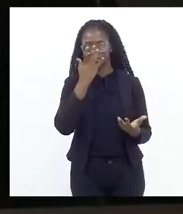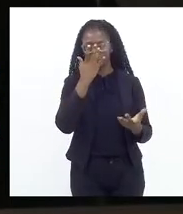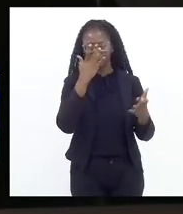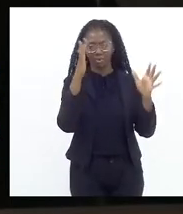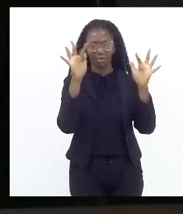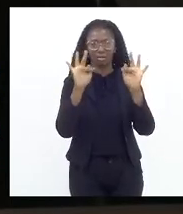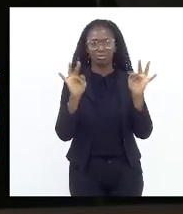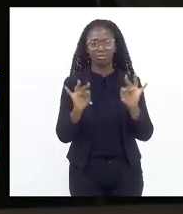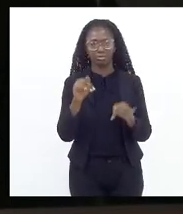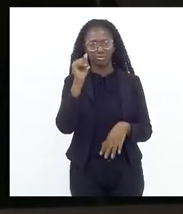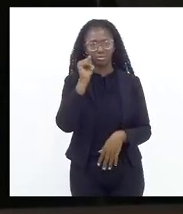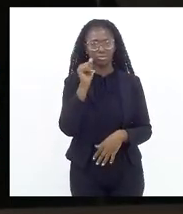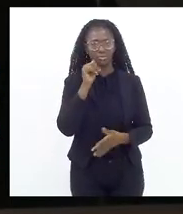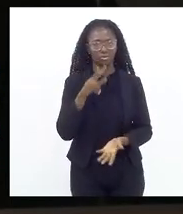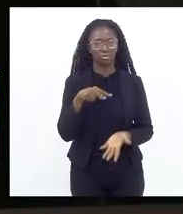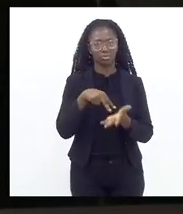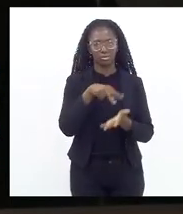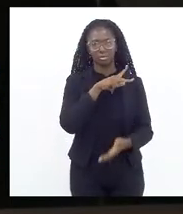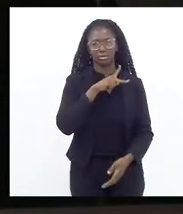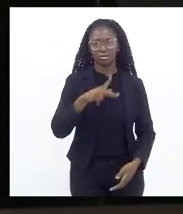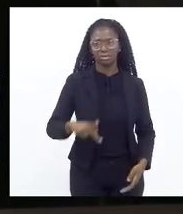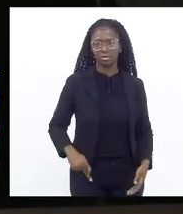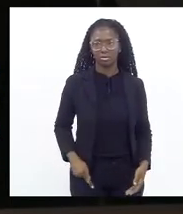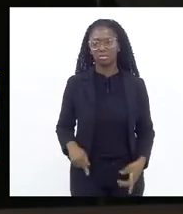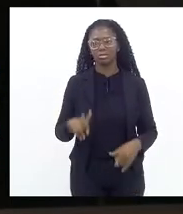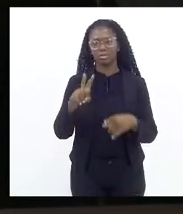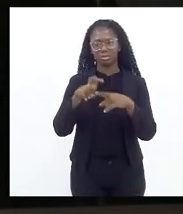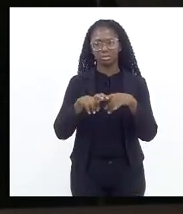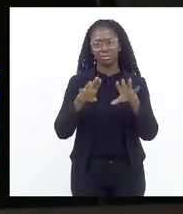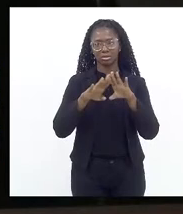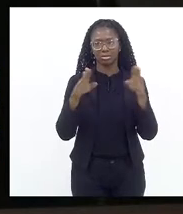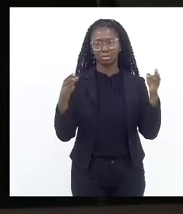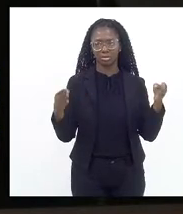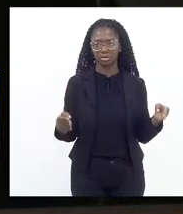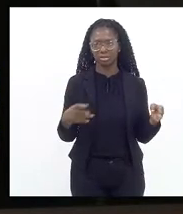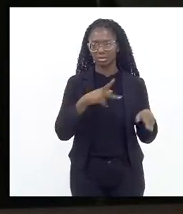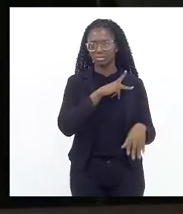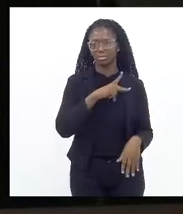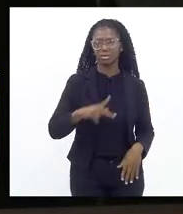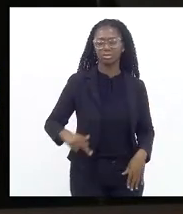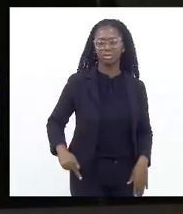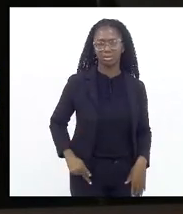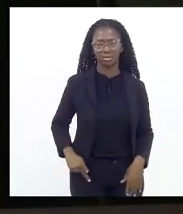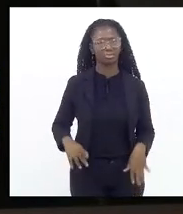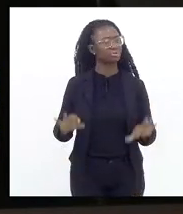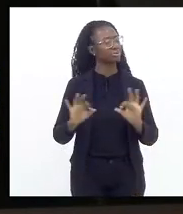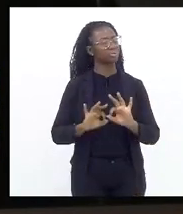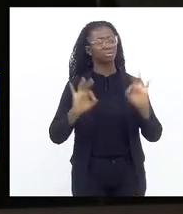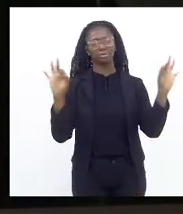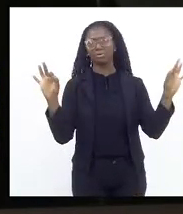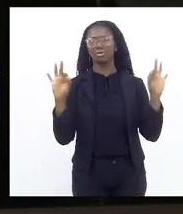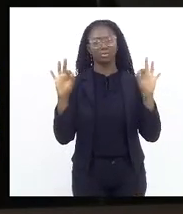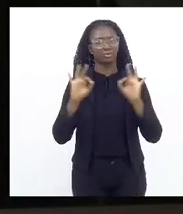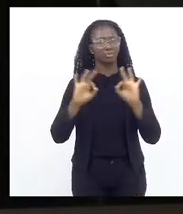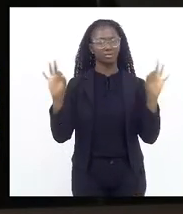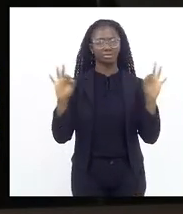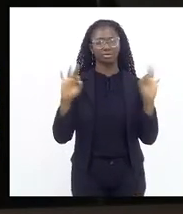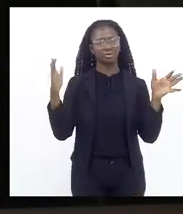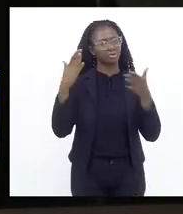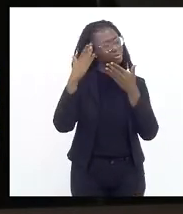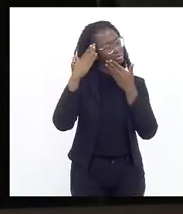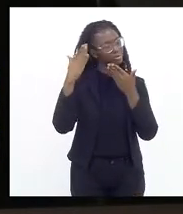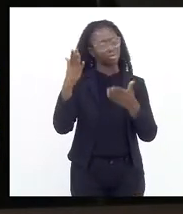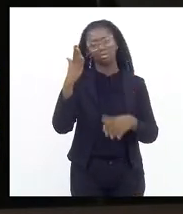feliz de ver mulheres presidindo, ver mulheres sentadas à mesa da presidência. É muito gratificante,